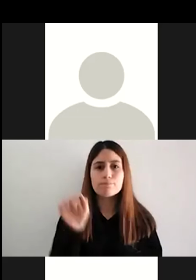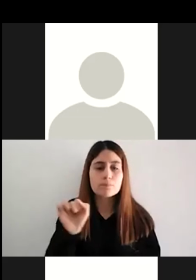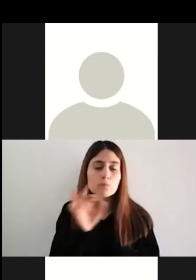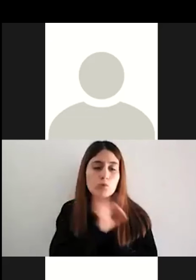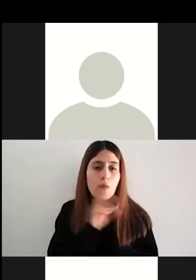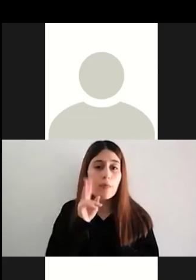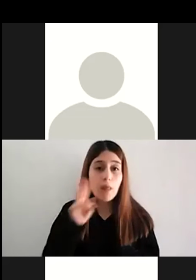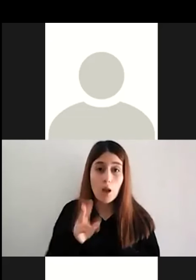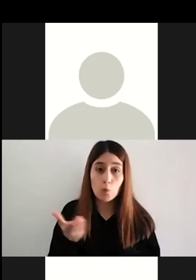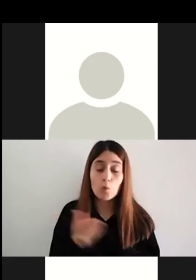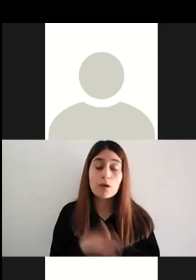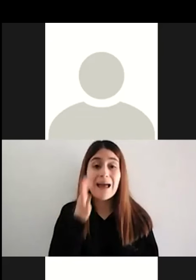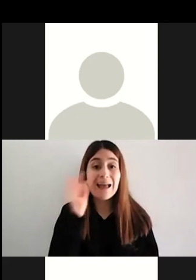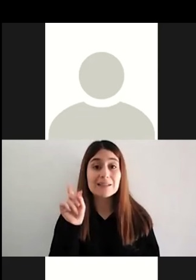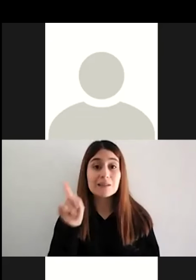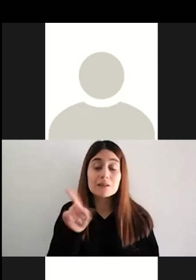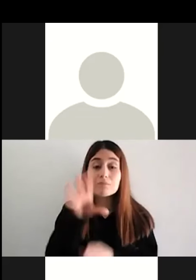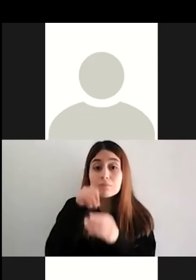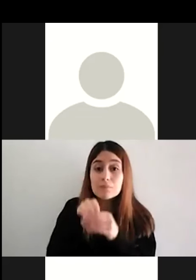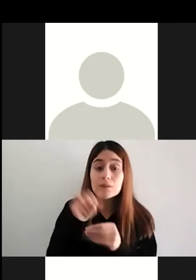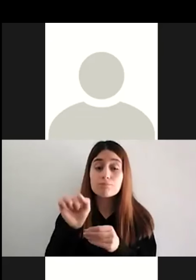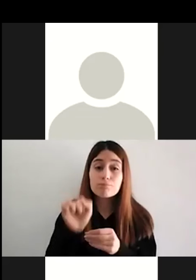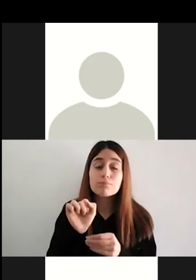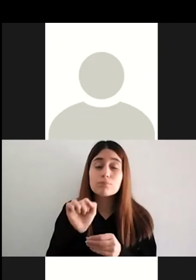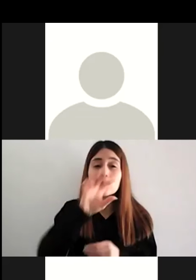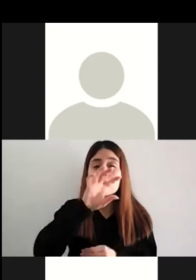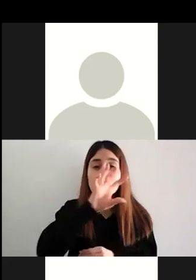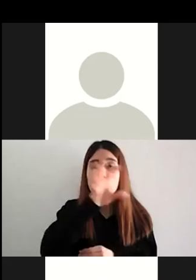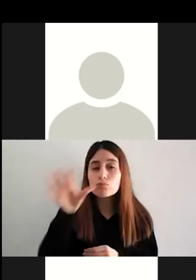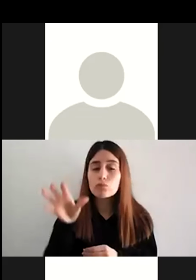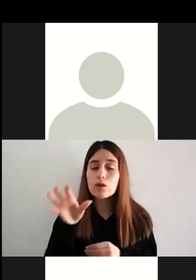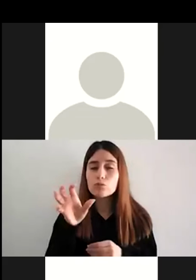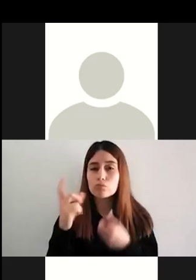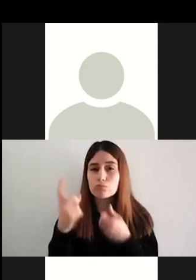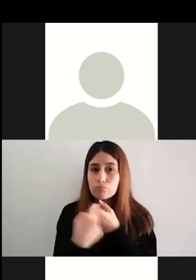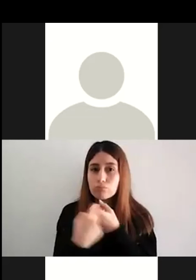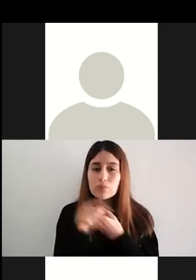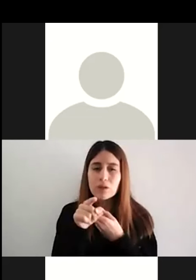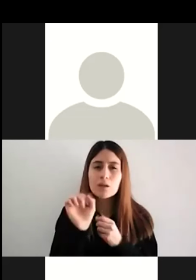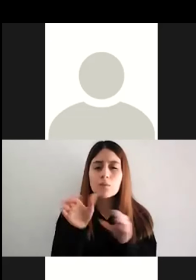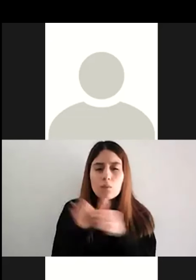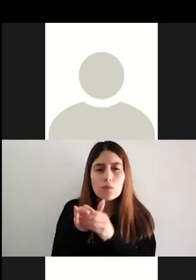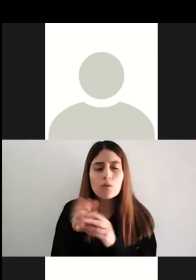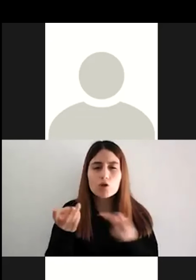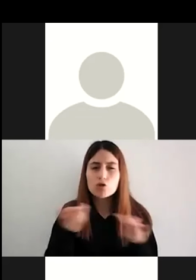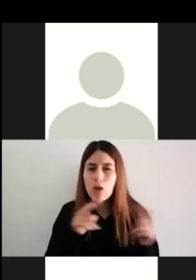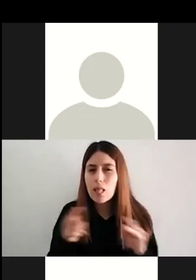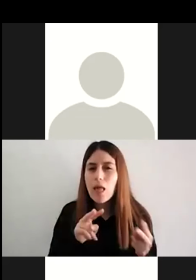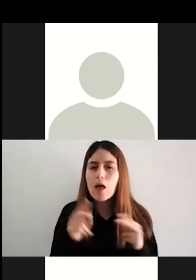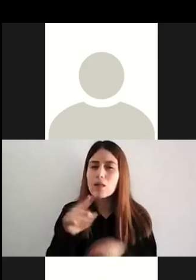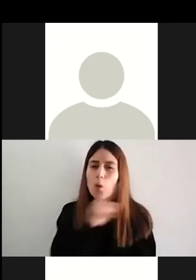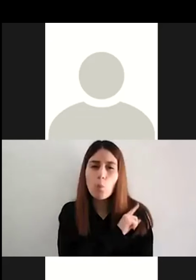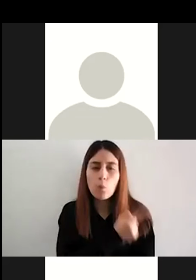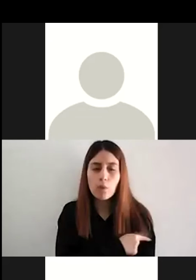diretor, fazendo assim parte do Conselho dos Estados-Membros, o Board of Member States, que é um órgão estratégico que tem poder